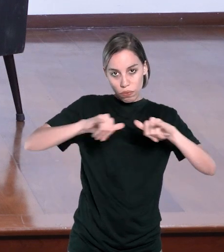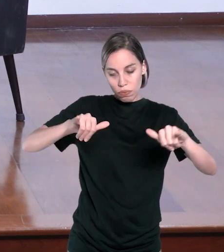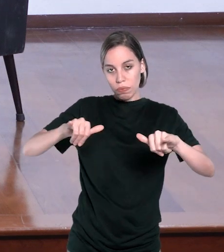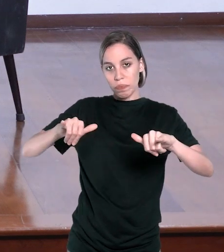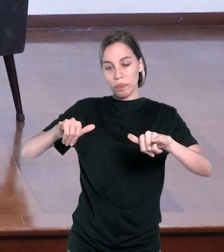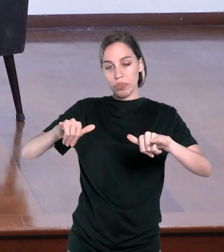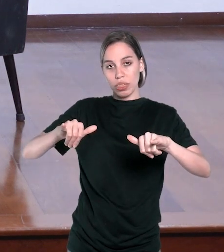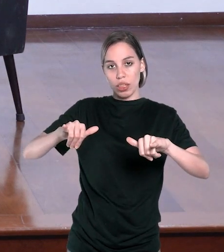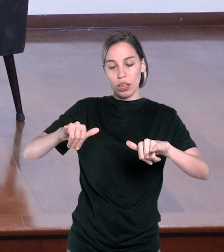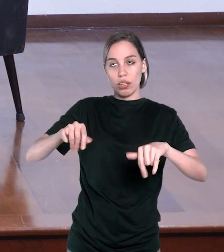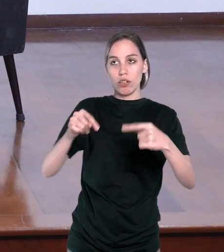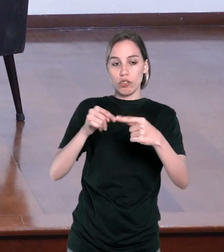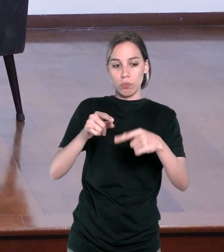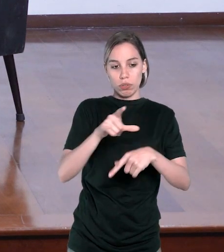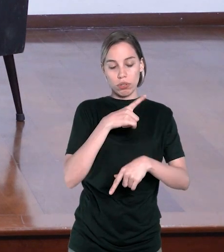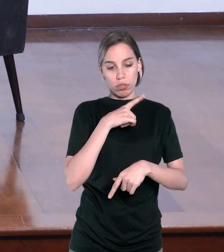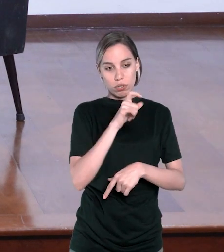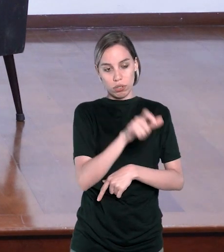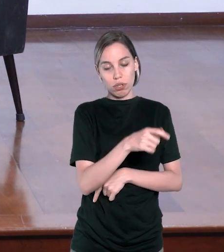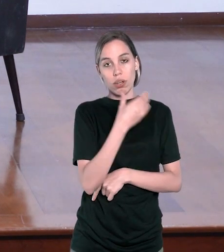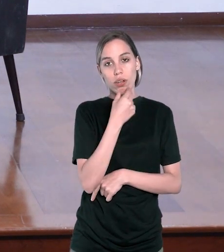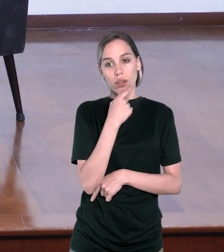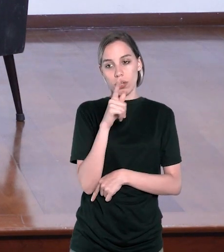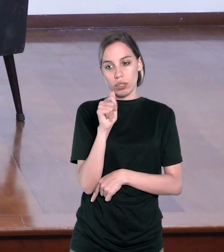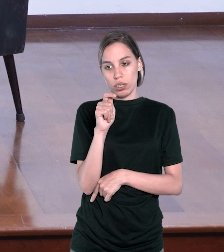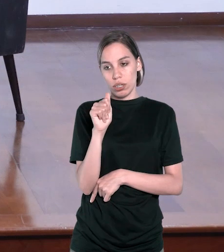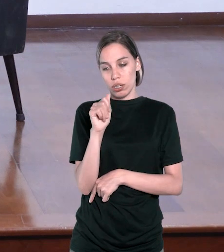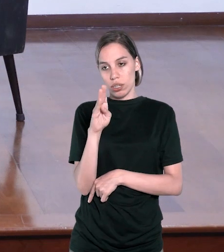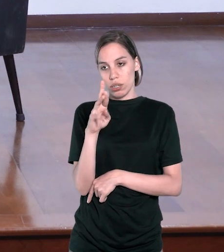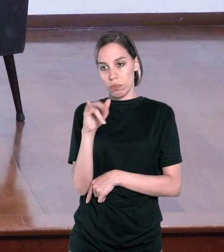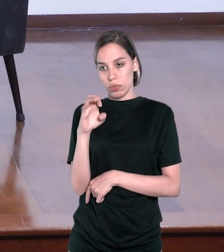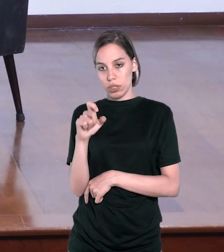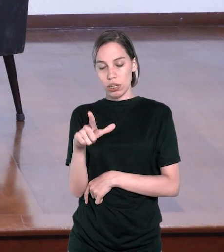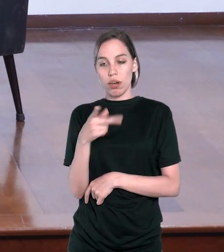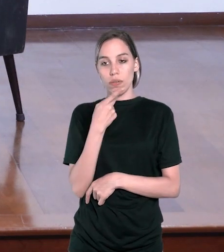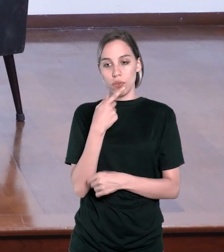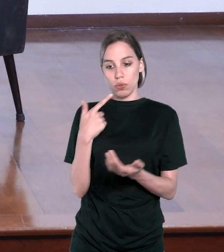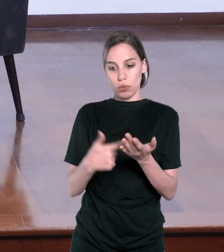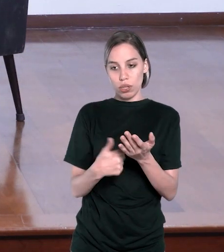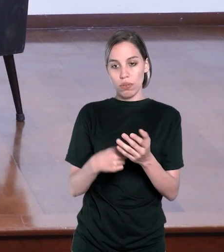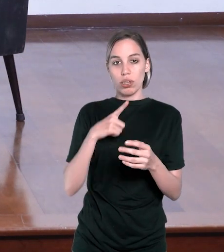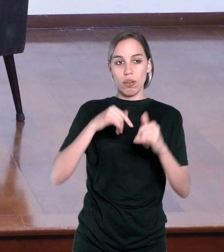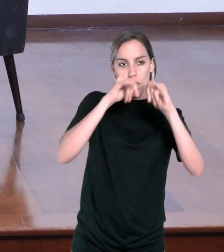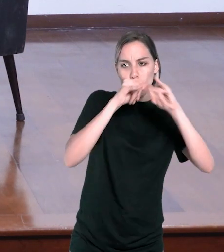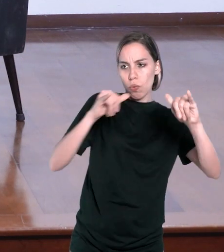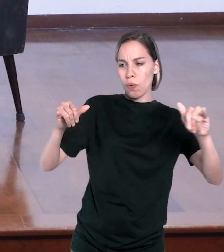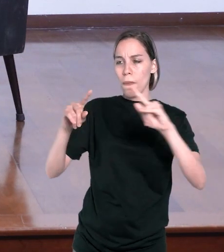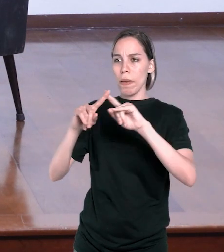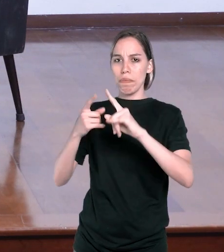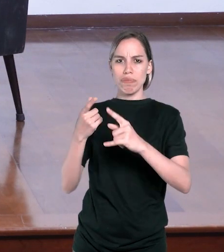Marques diz que entregou os originais para mais de 100 editoras, todas foram recusadas. O senhor também, né? Tem uma história peculiar,